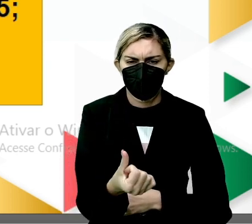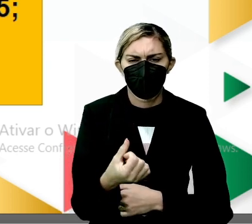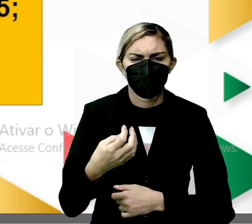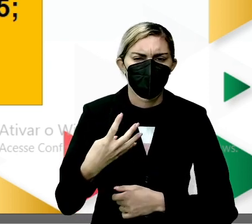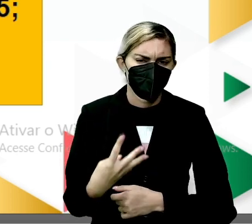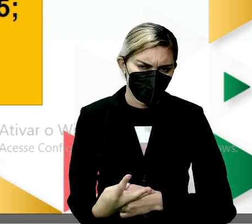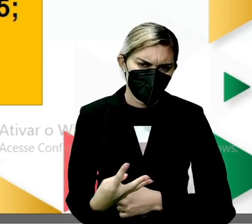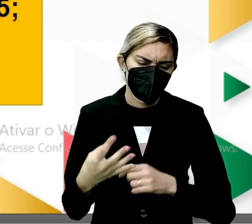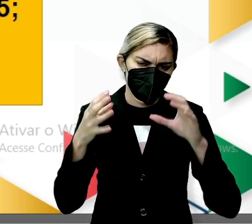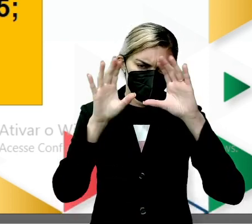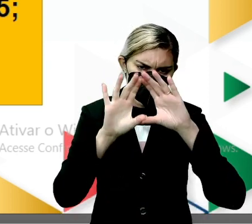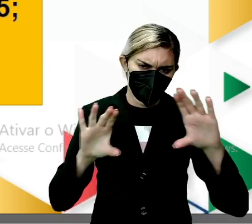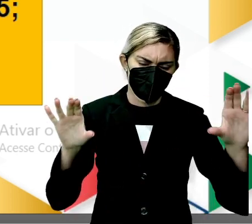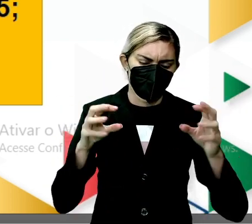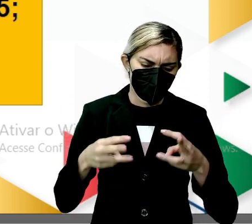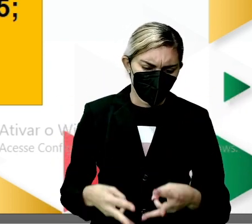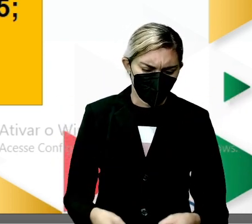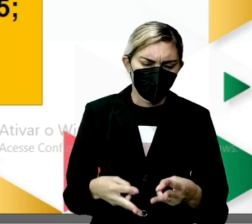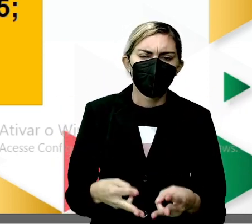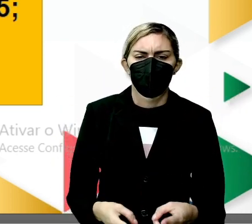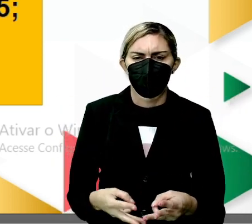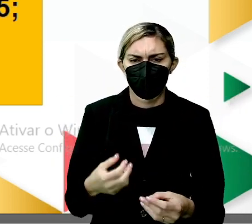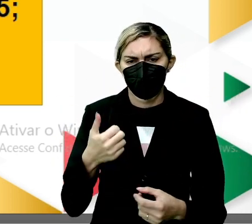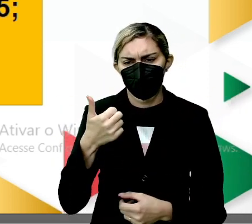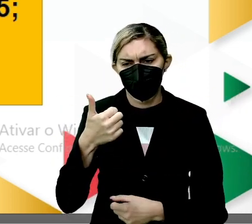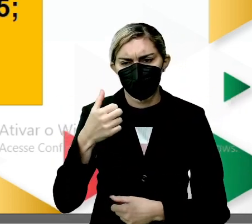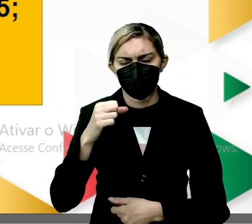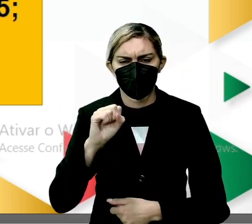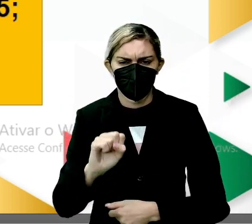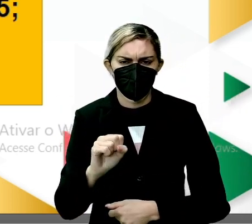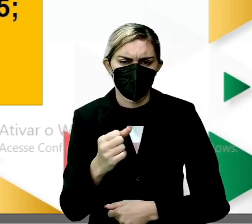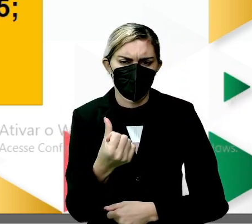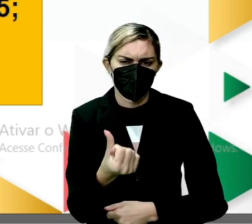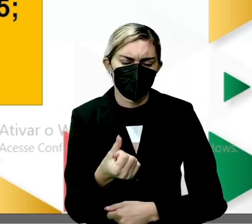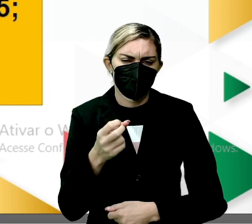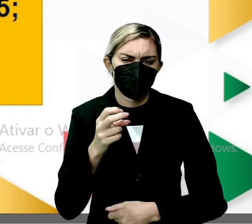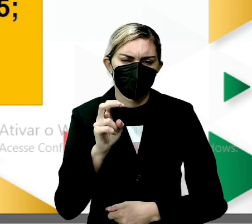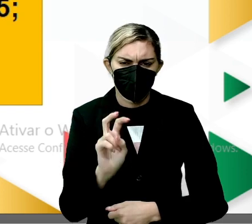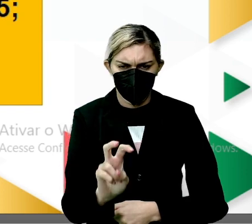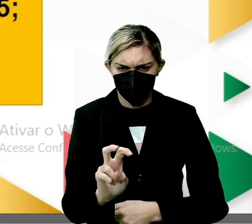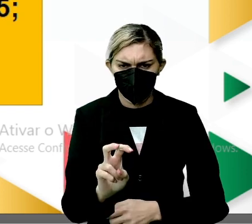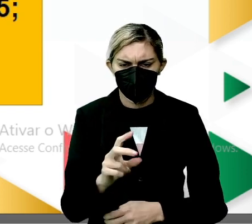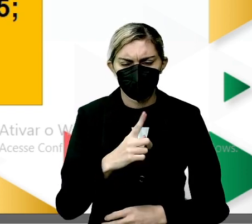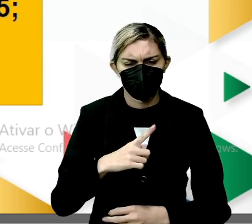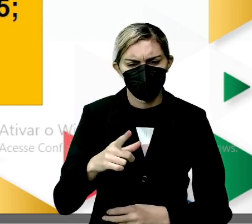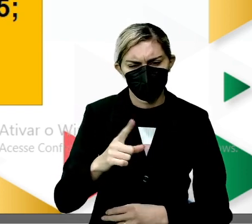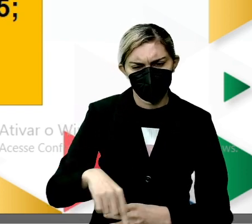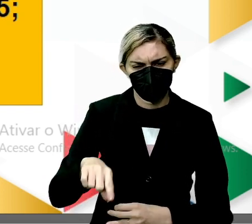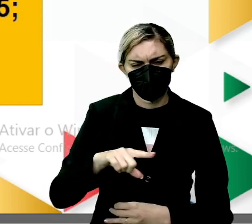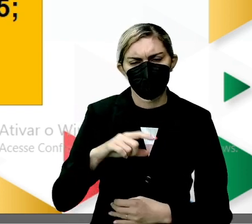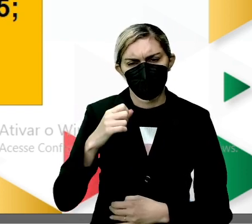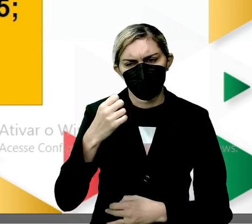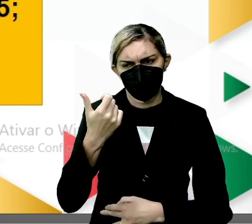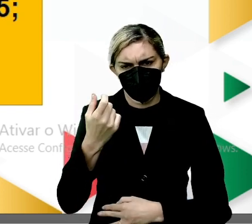O Céu e o Inferno, certo? É de 1865. E a Gênese é de